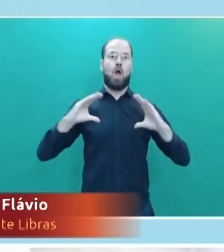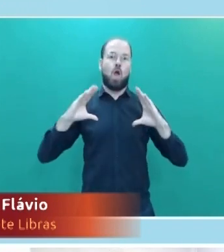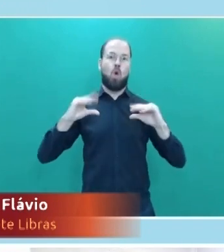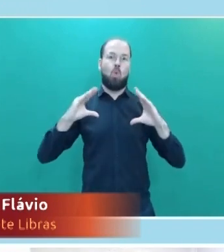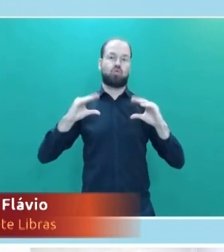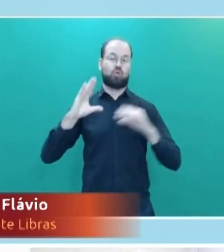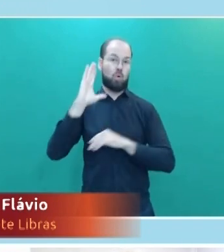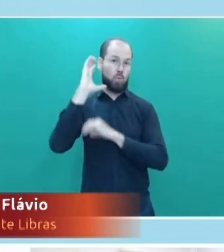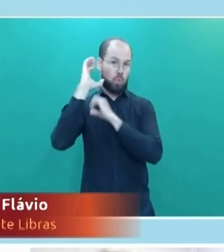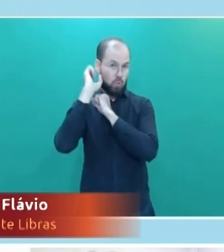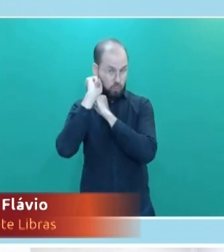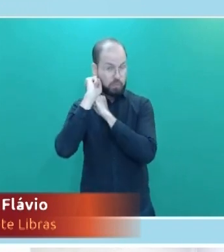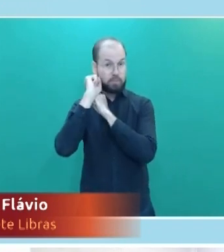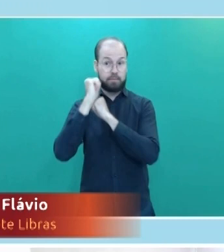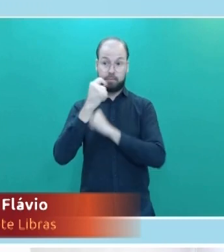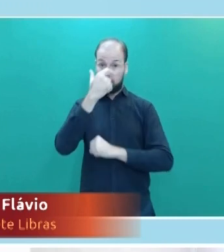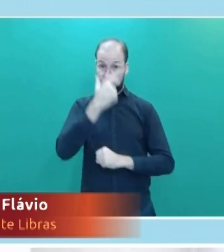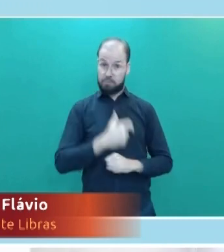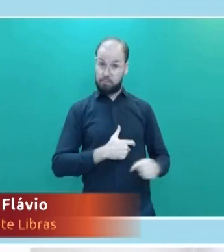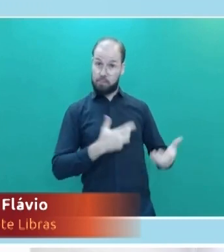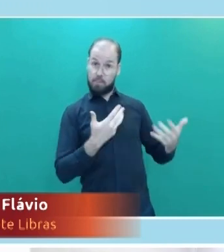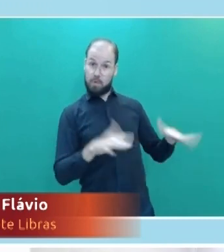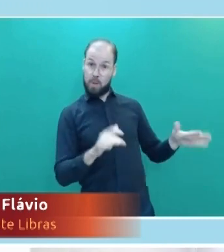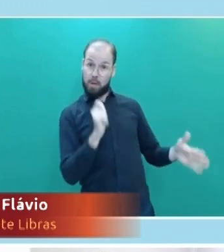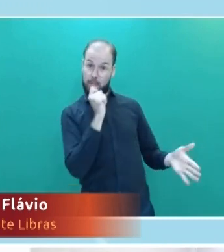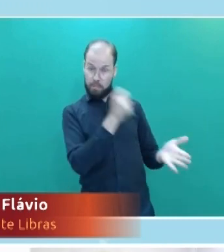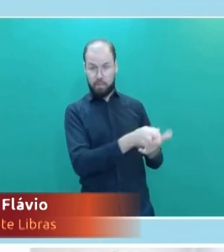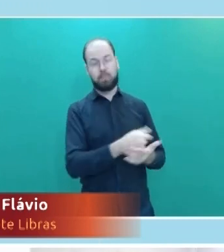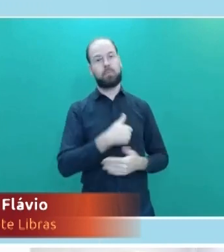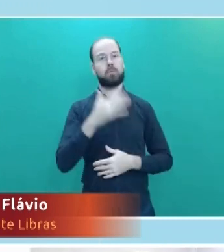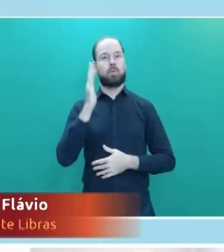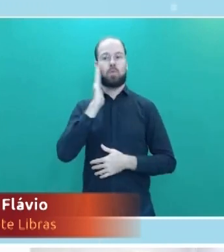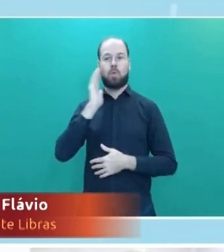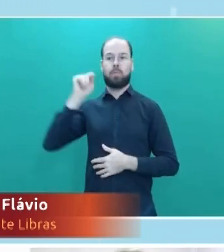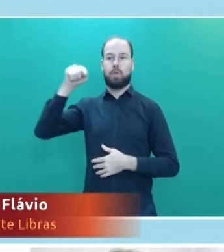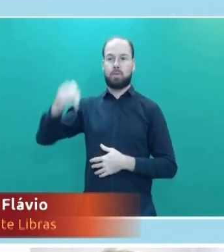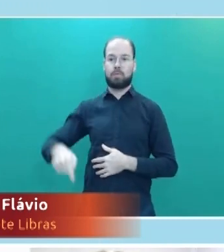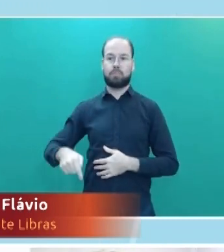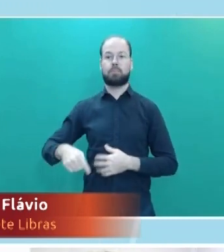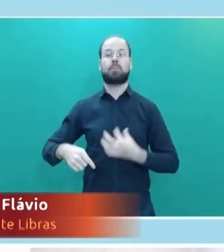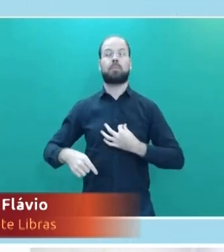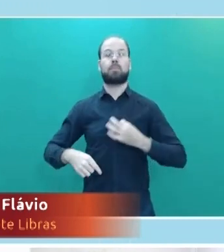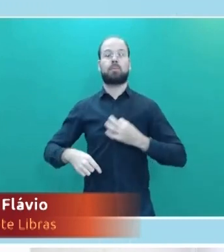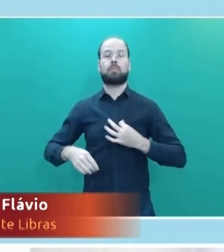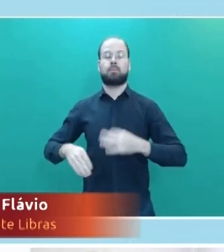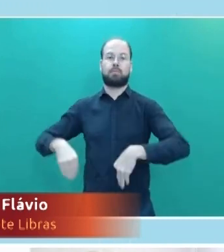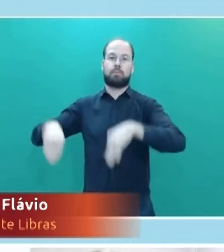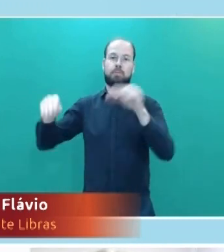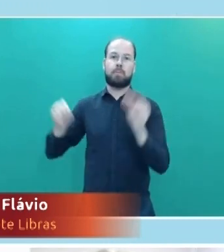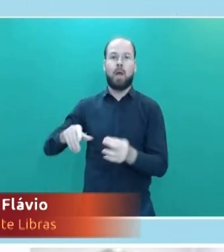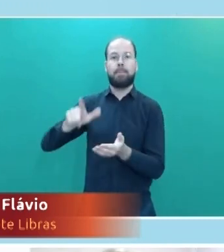Se o trabalhador se recusasse, ele podia dormir no chão, em cima de um pano e de um papelão.